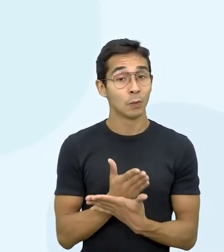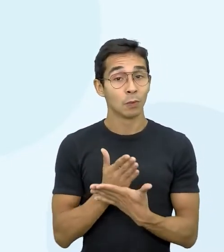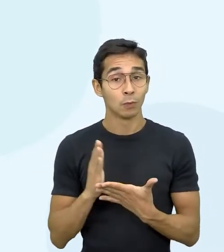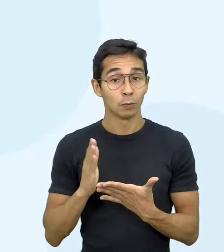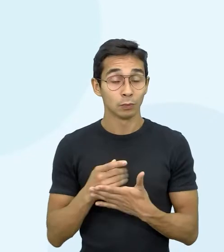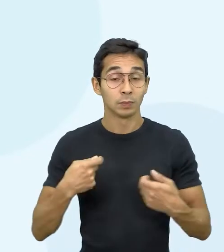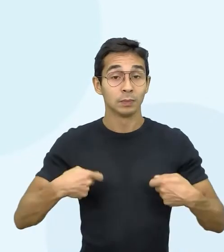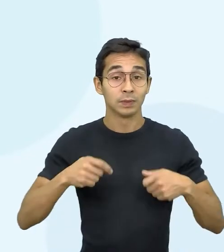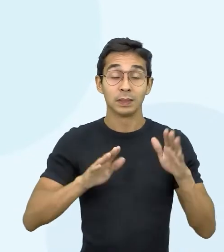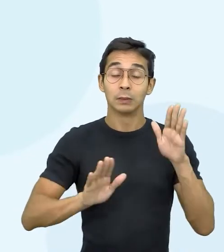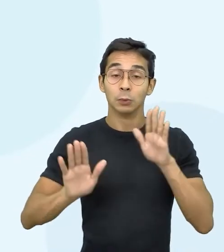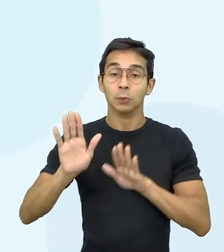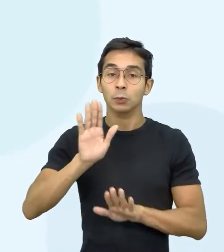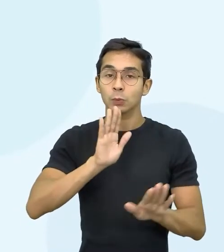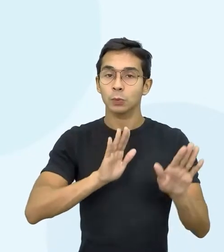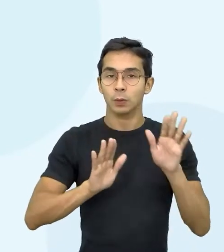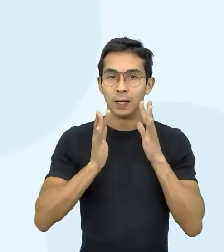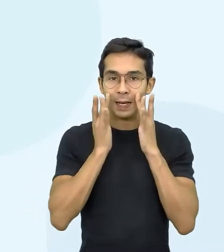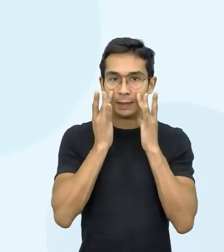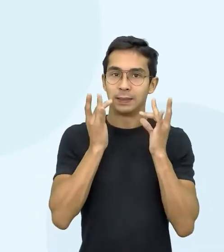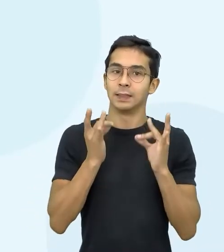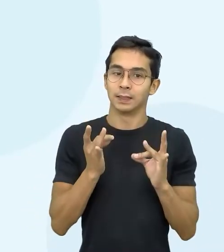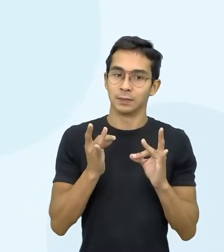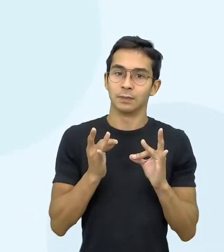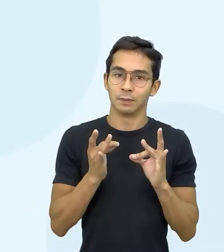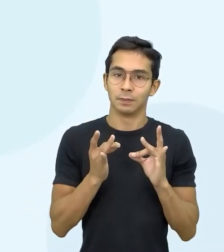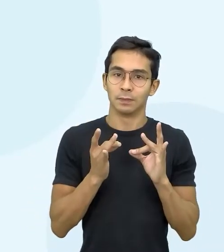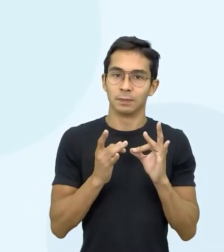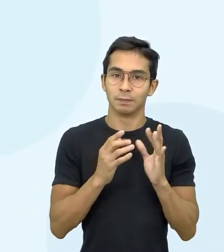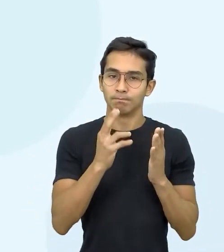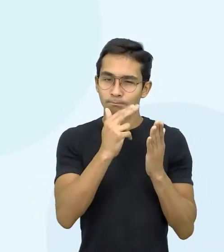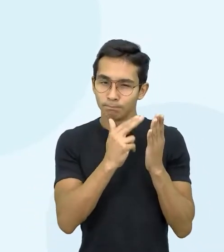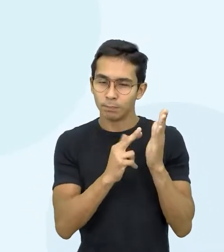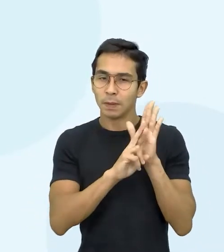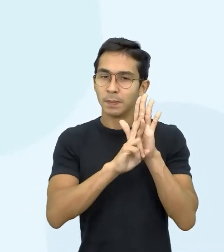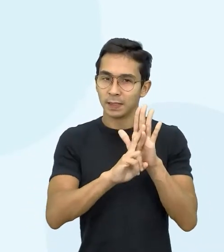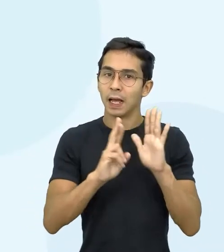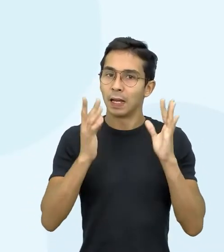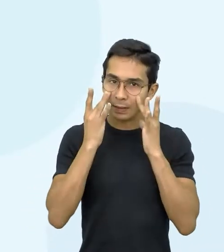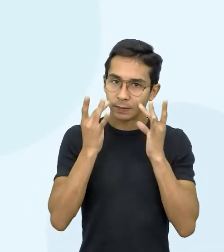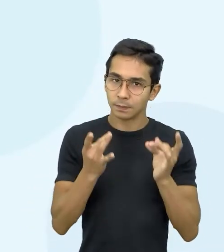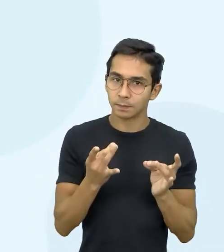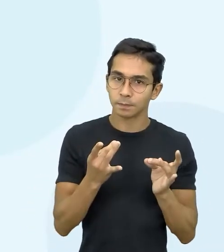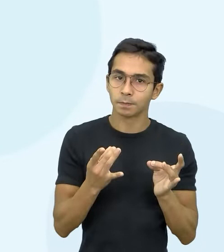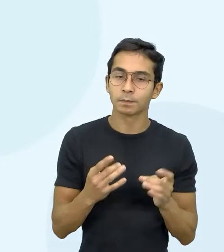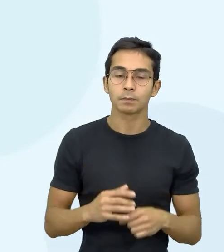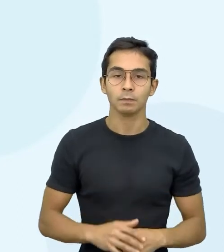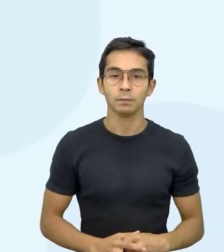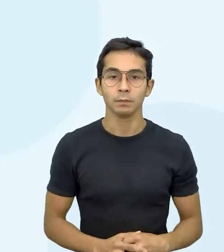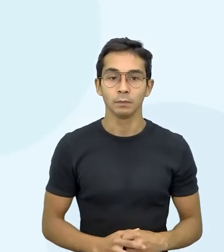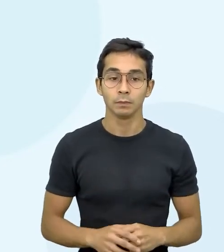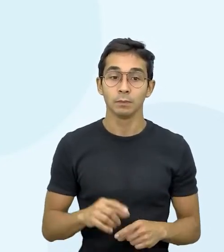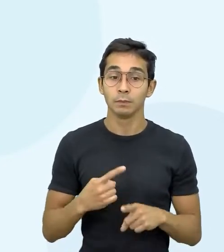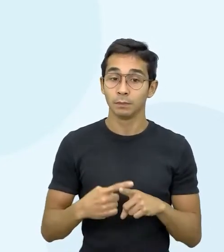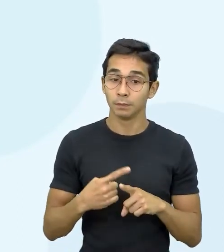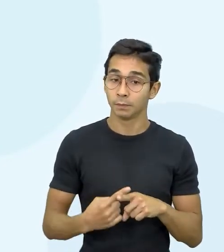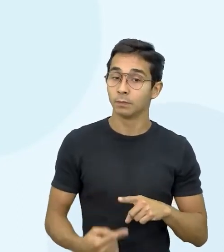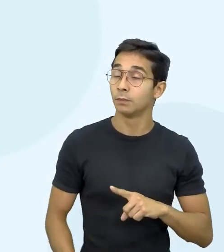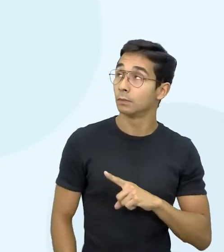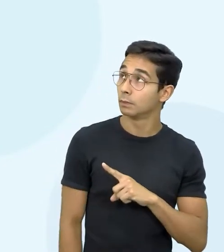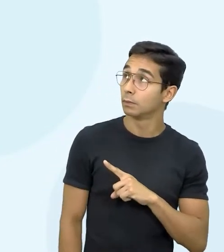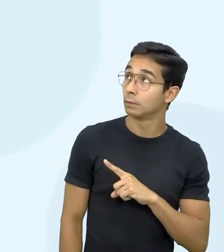alguns cuidados especiais na hora de representar isso aí. Porque é importante lembrar que na constante Kc